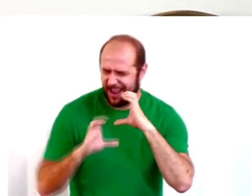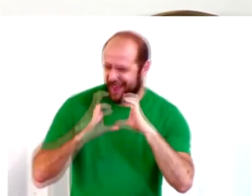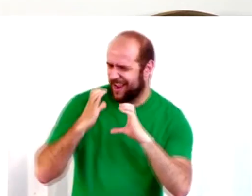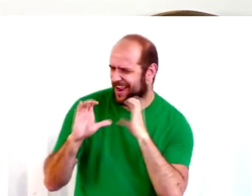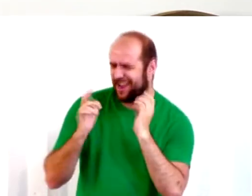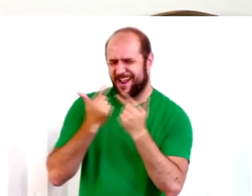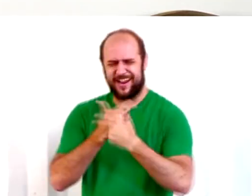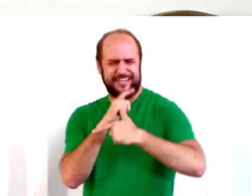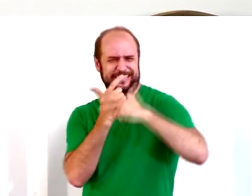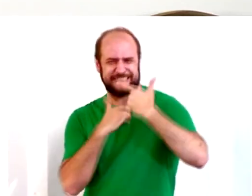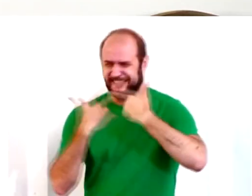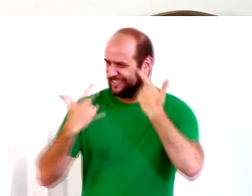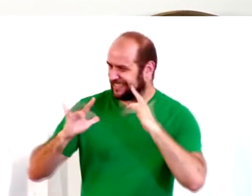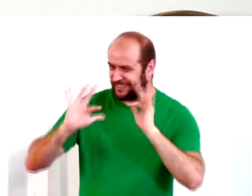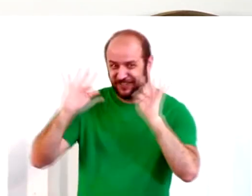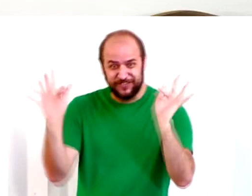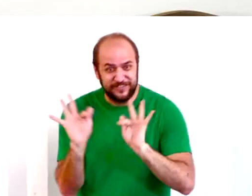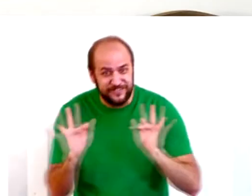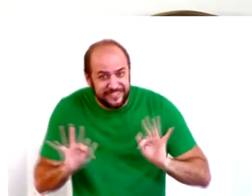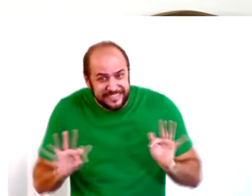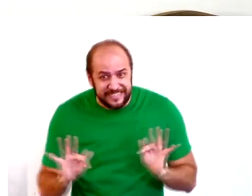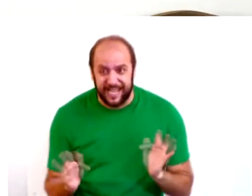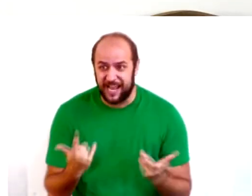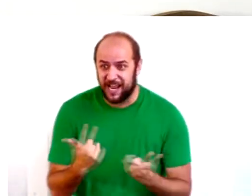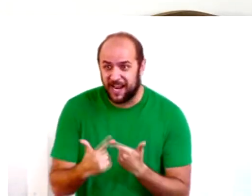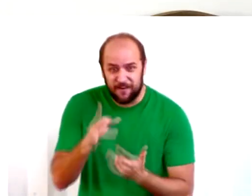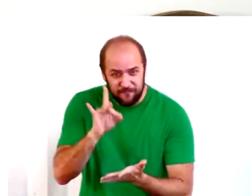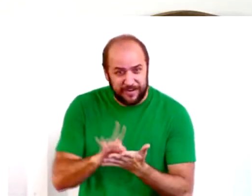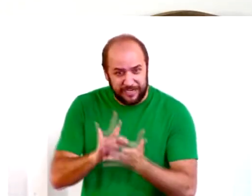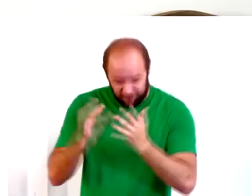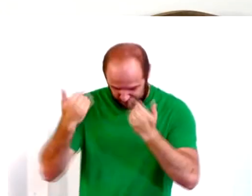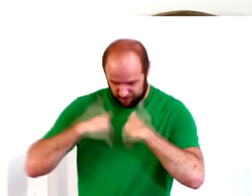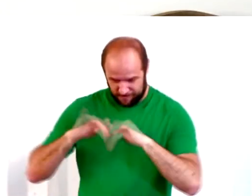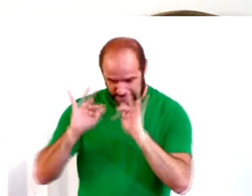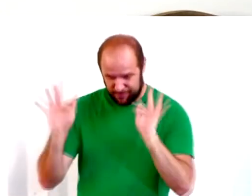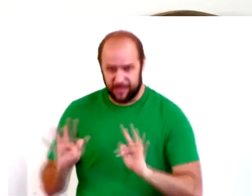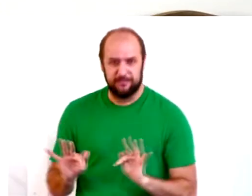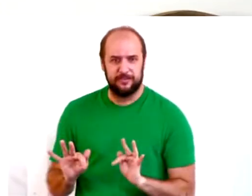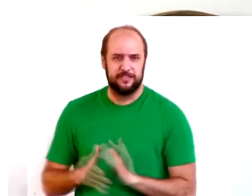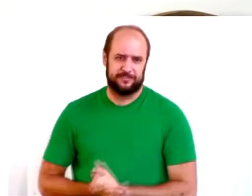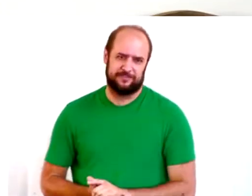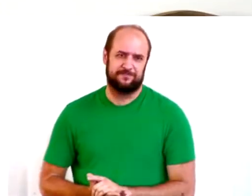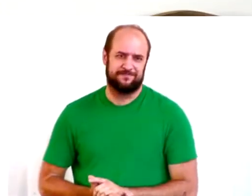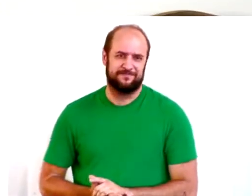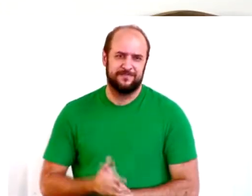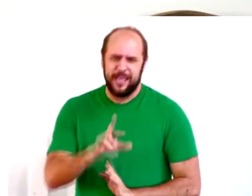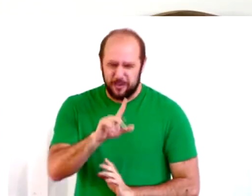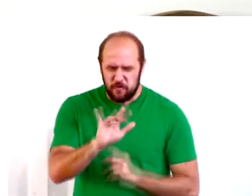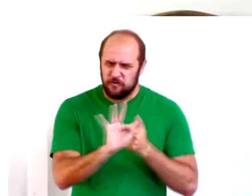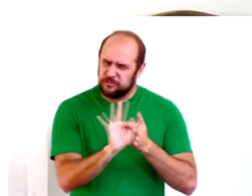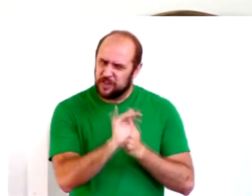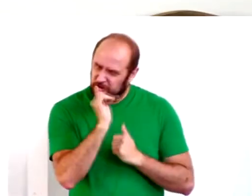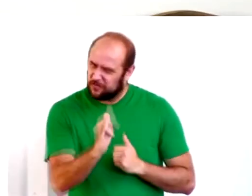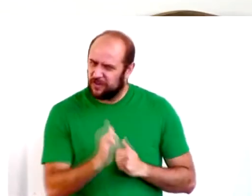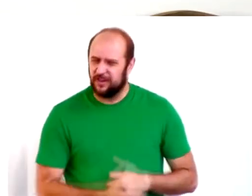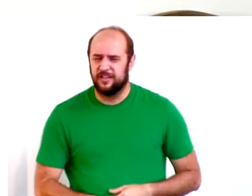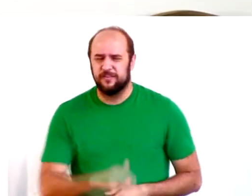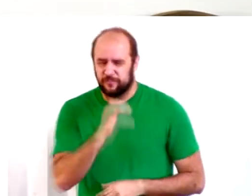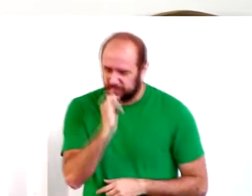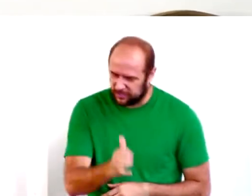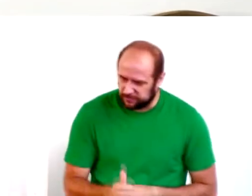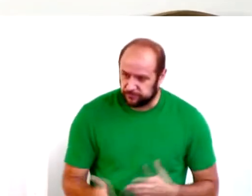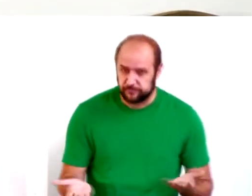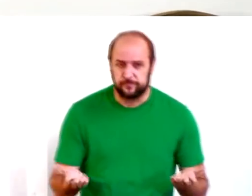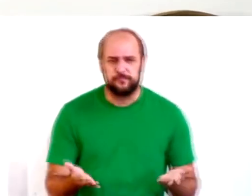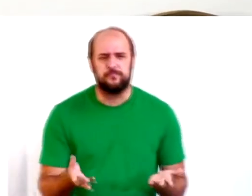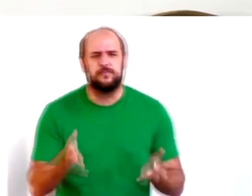e rir, de tão alegre e feliz que ele está? É disso que Tiago está falando. Tiago está dizendo, olha, tem